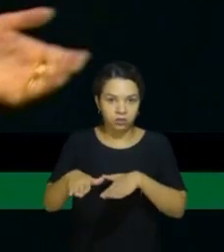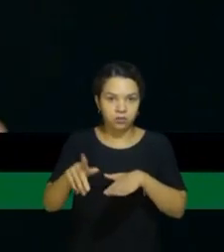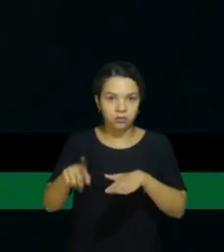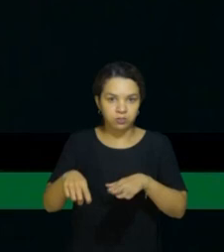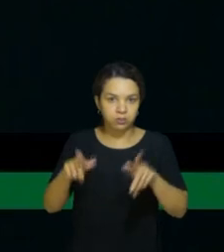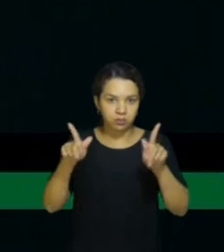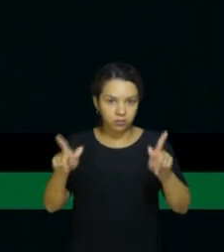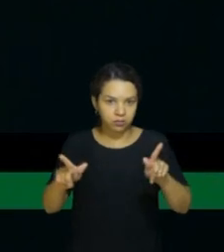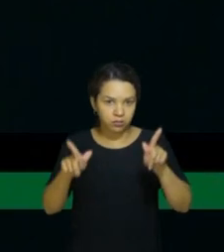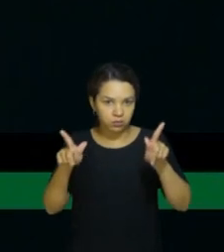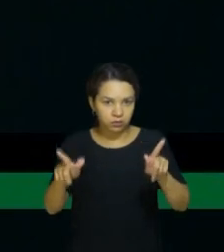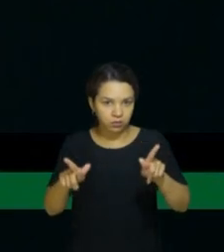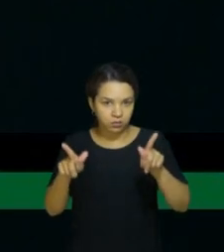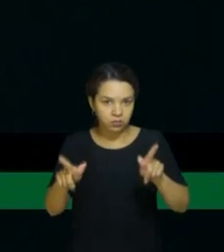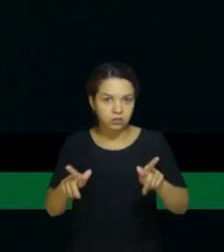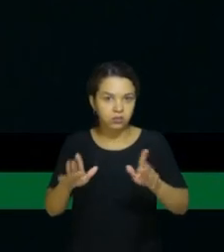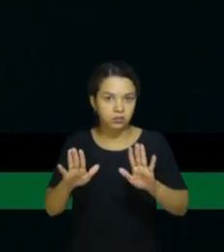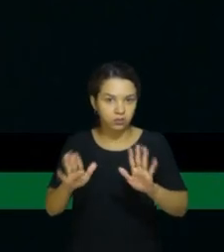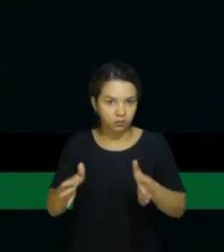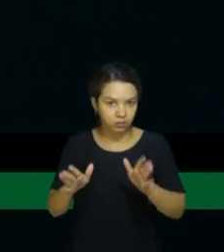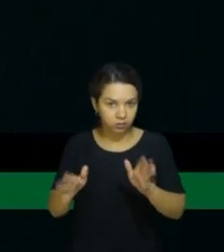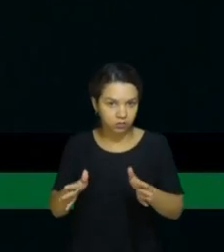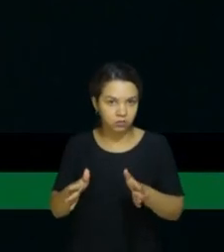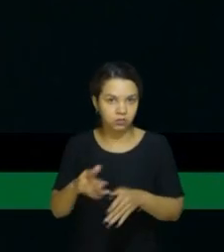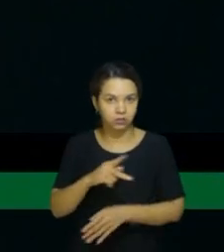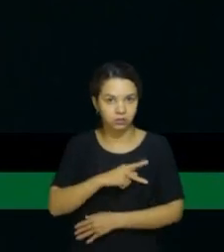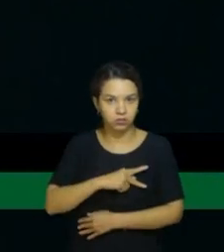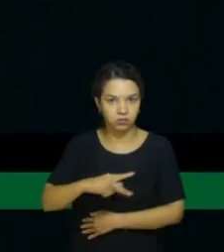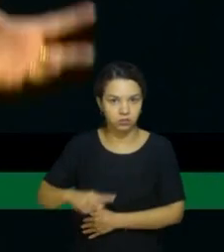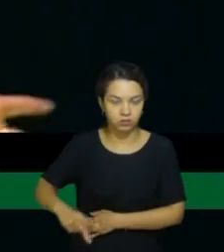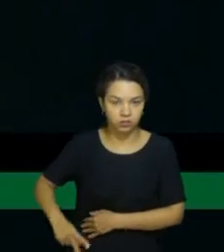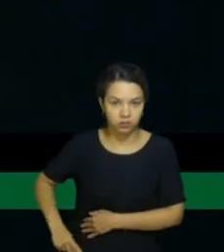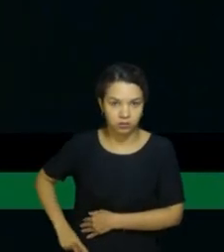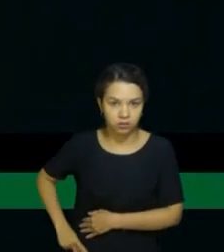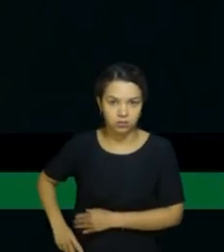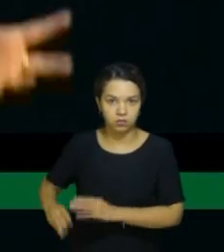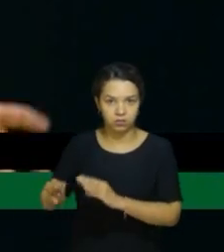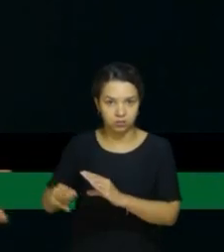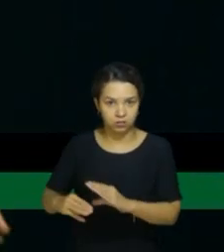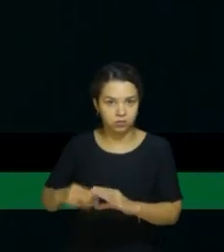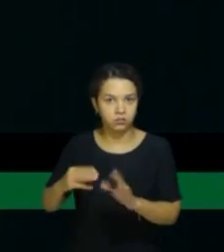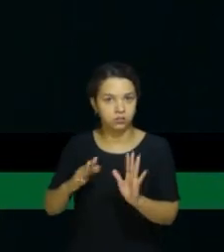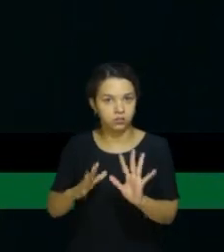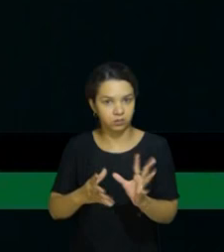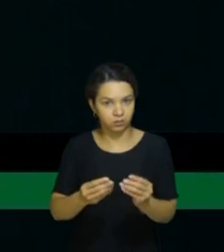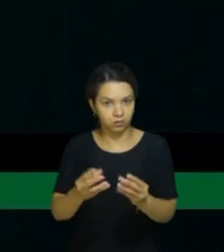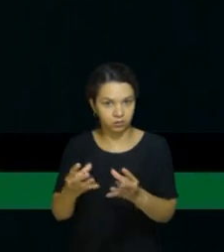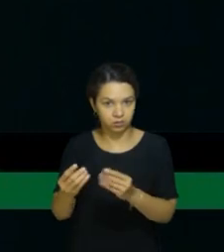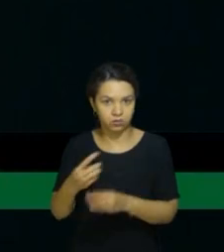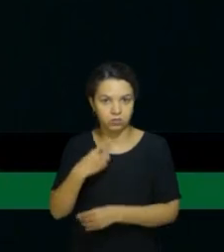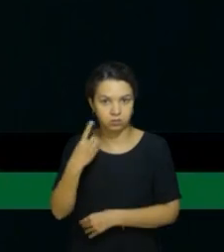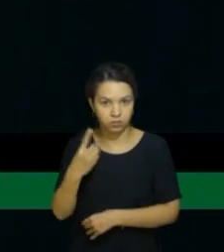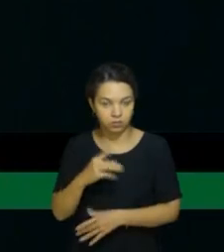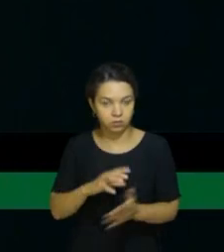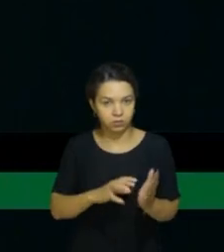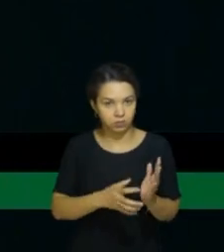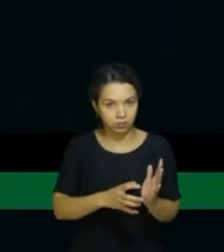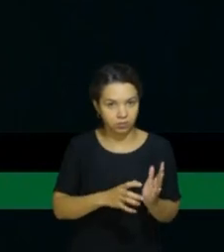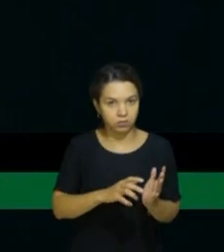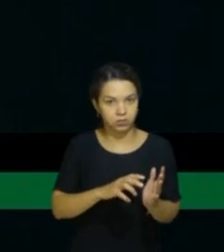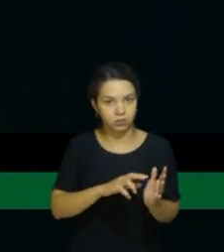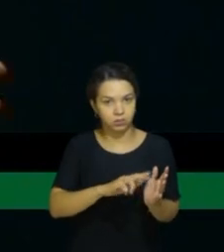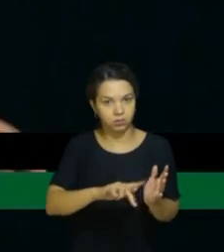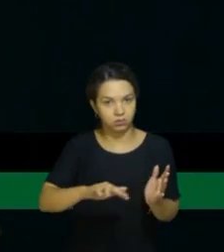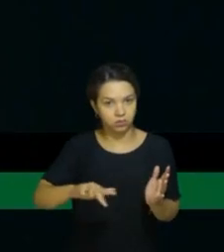que foi recebido né pelo presidente e vários Deputados de diferentes partidos que foram